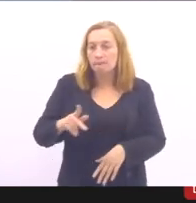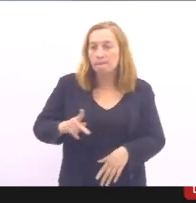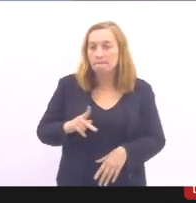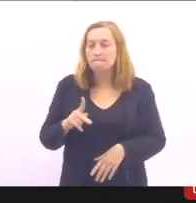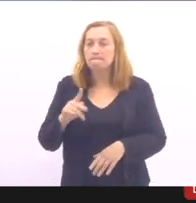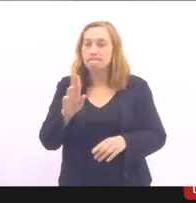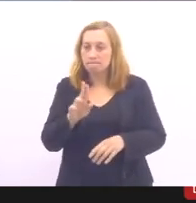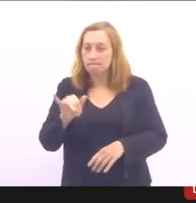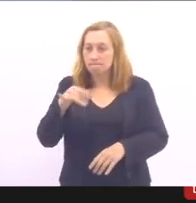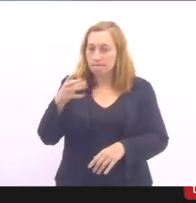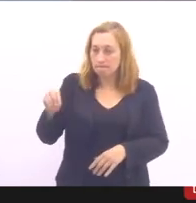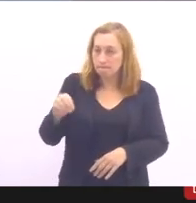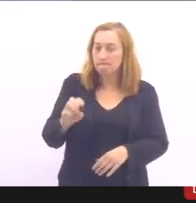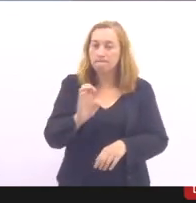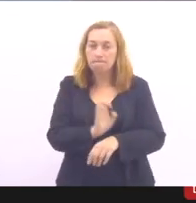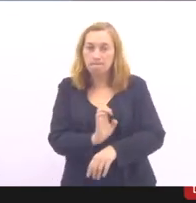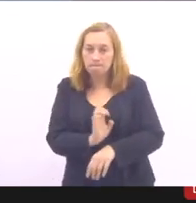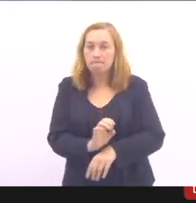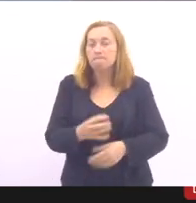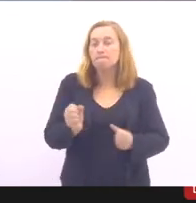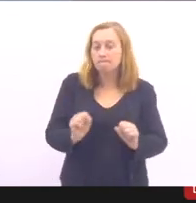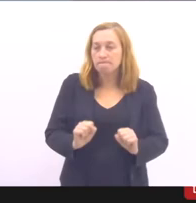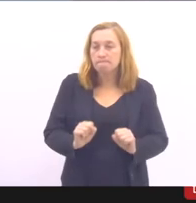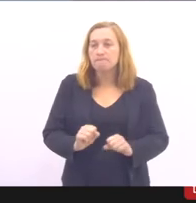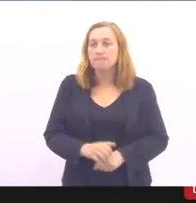com a Defensoria Pública dos Estados, para poder...